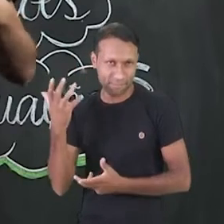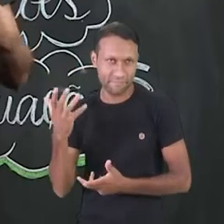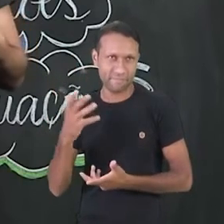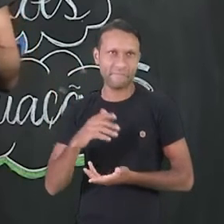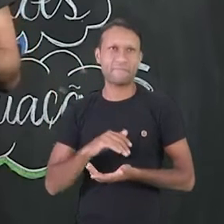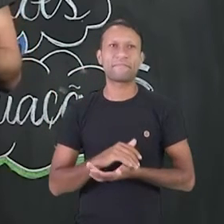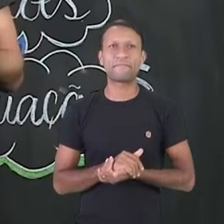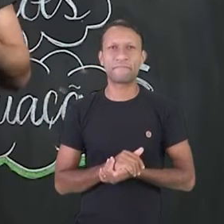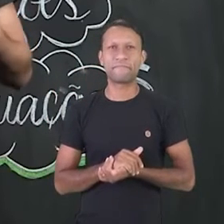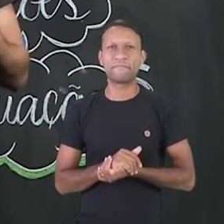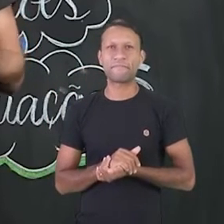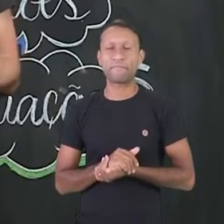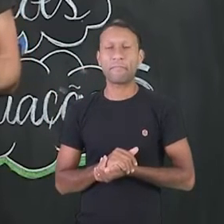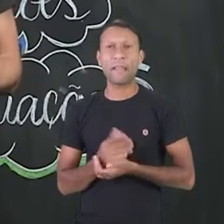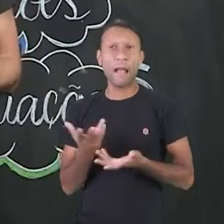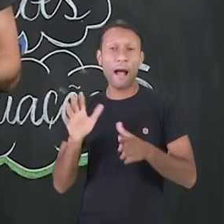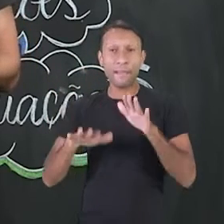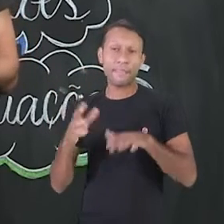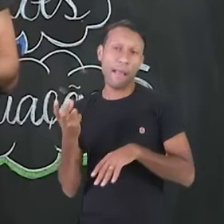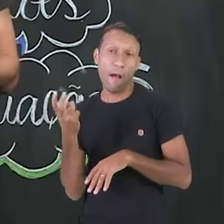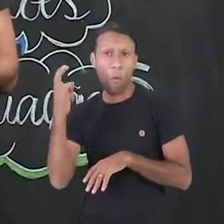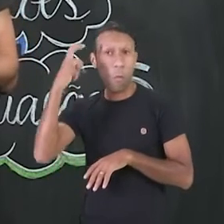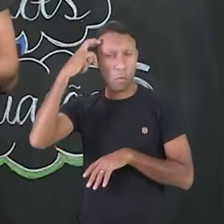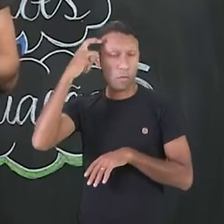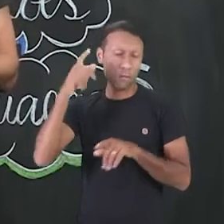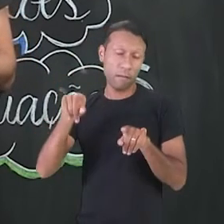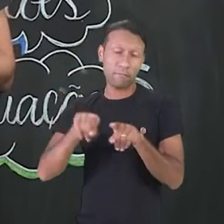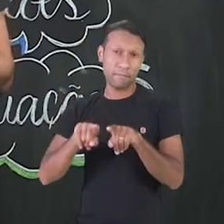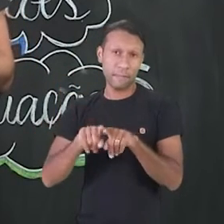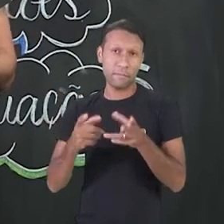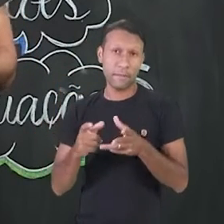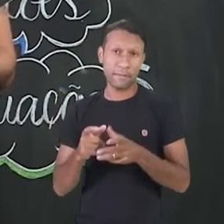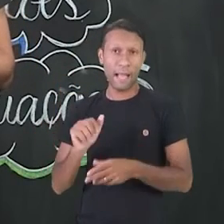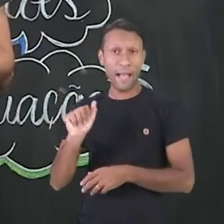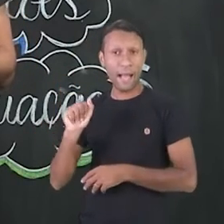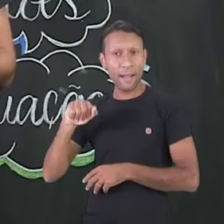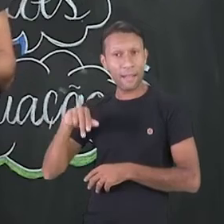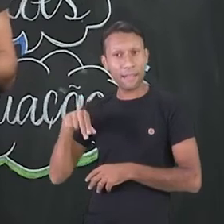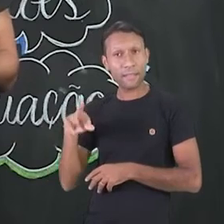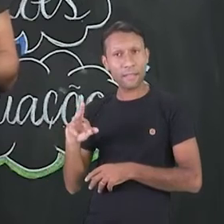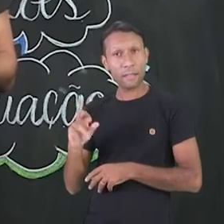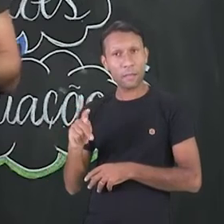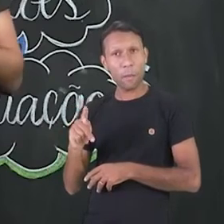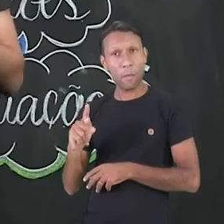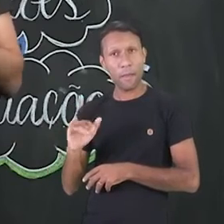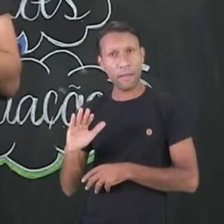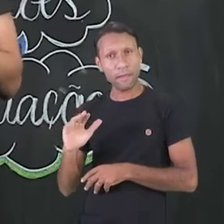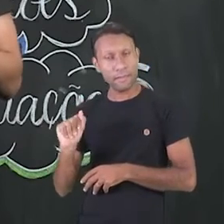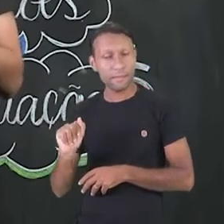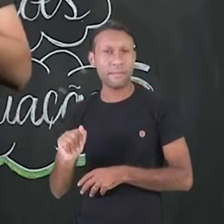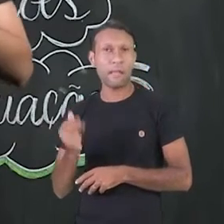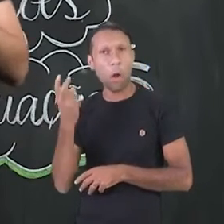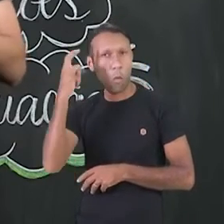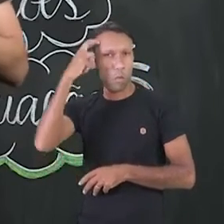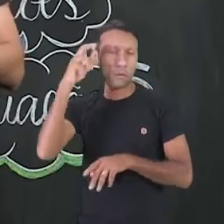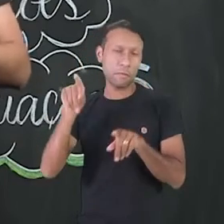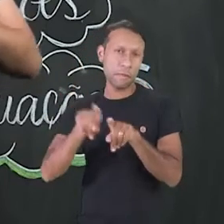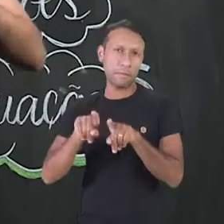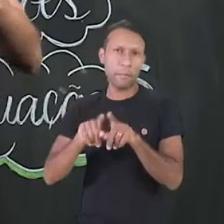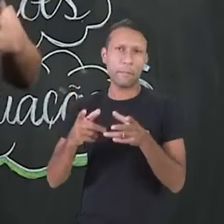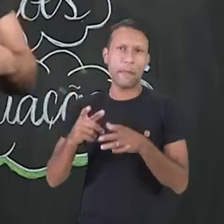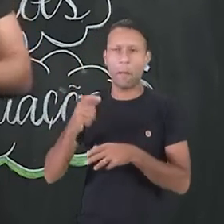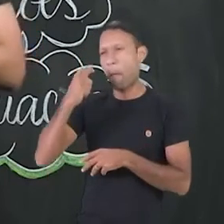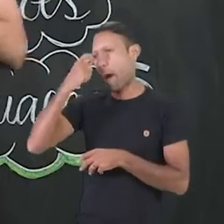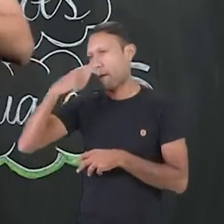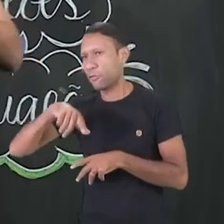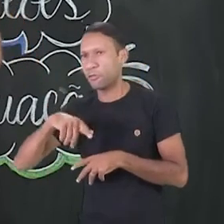a onomatopeia também é uma questão cultural. Lembra disso então, a onomatopeia é uma tentativa de reproduzir o som, tal como